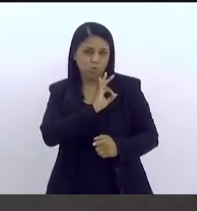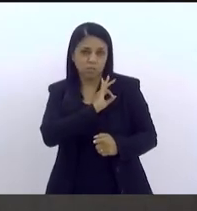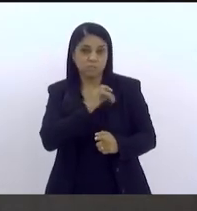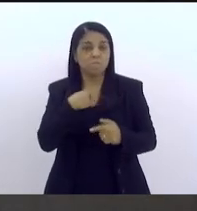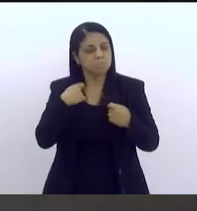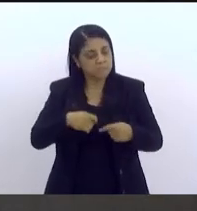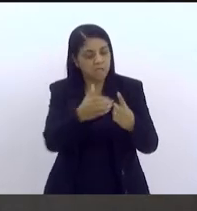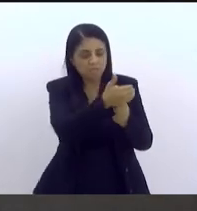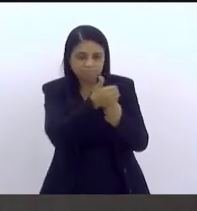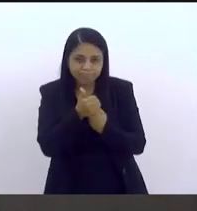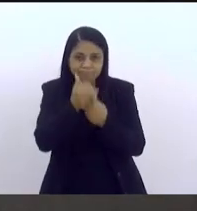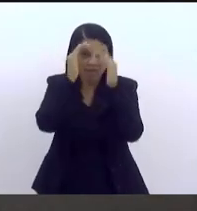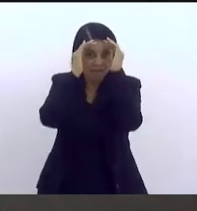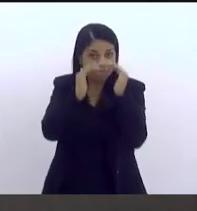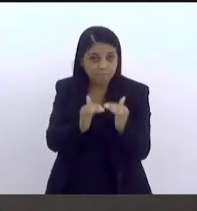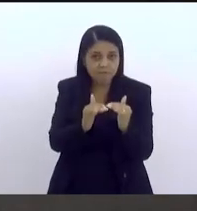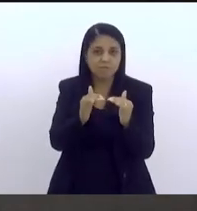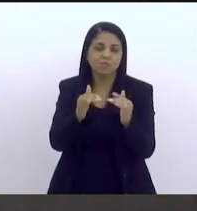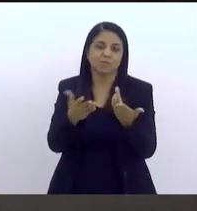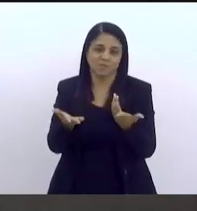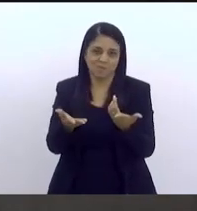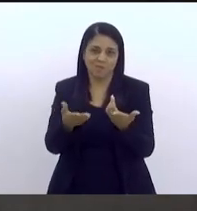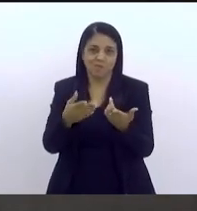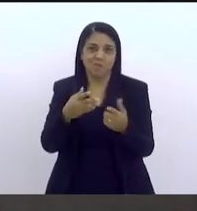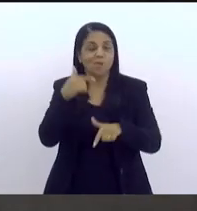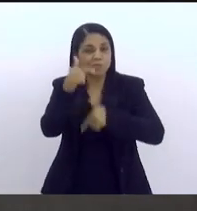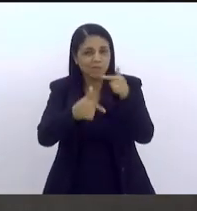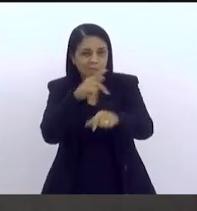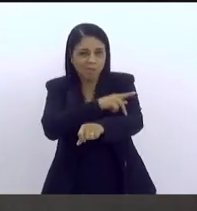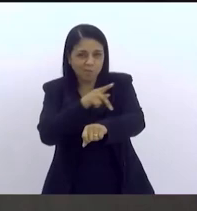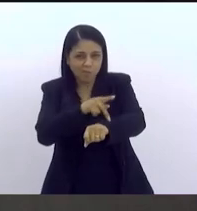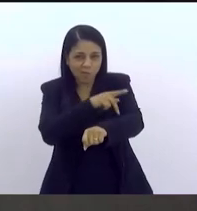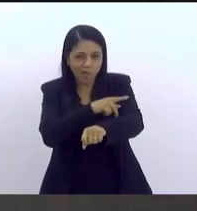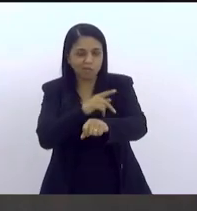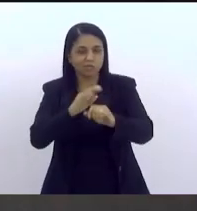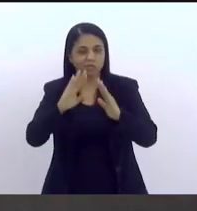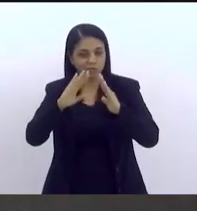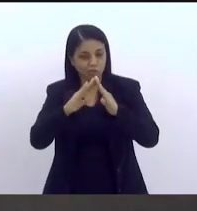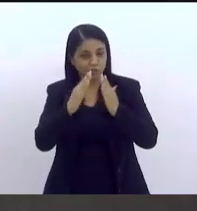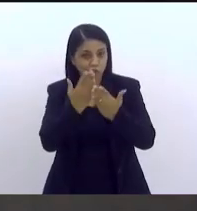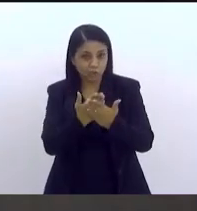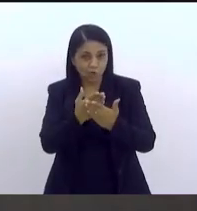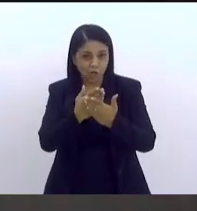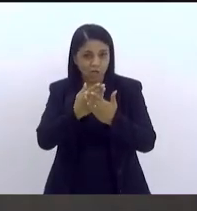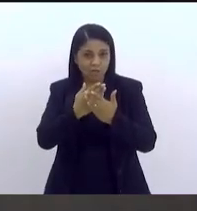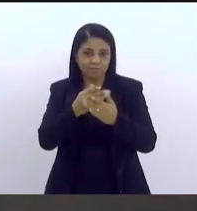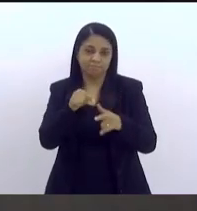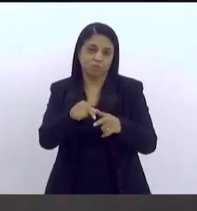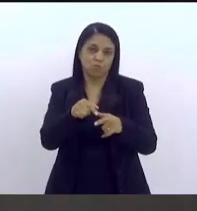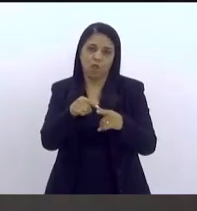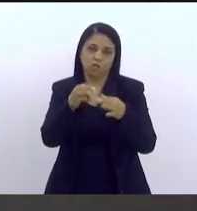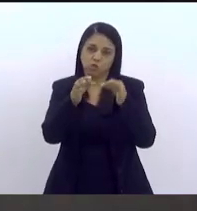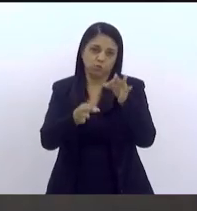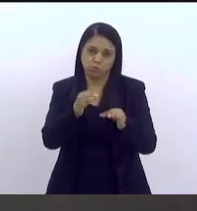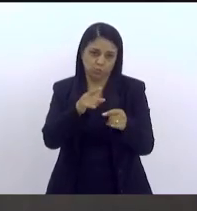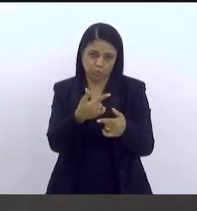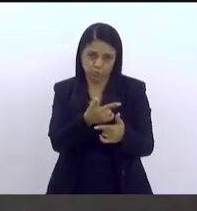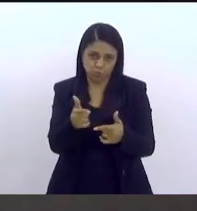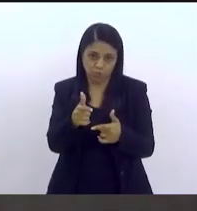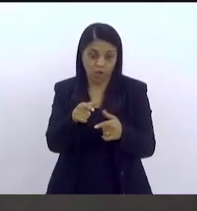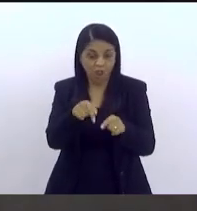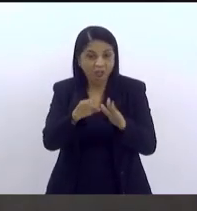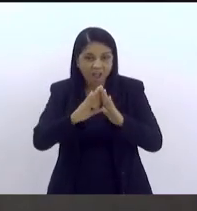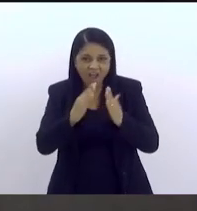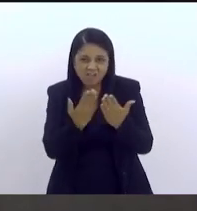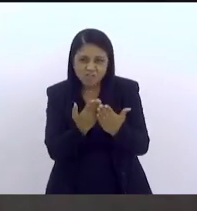acolhimento o trabalho pedagógico não se reduz as escolas não é justo nem eficientes esperar que as escolas